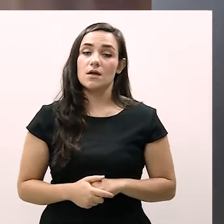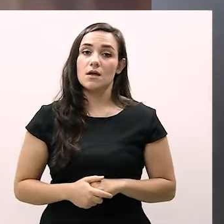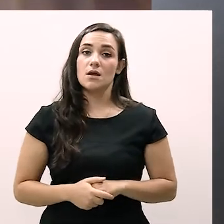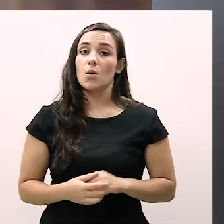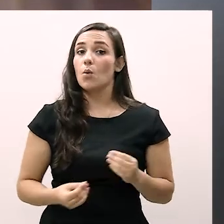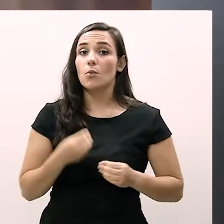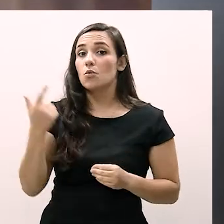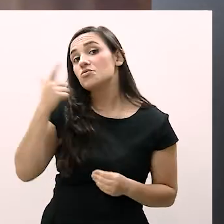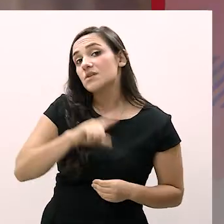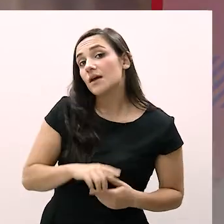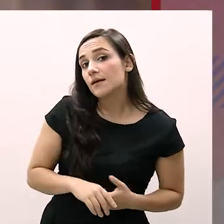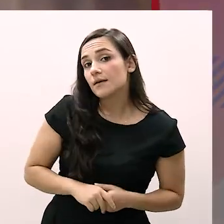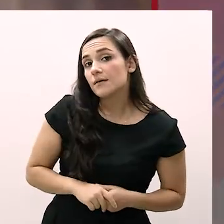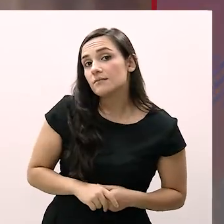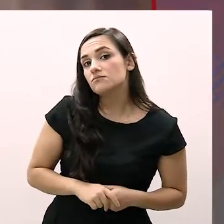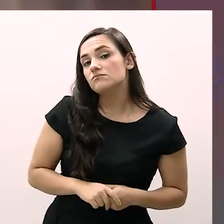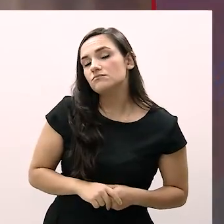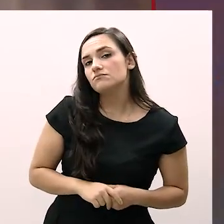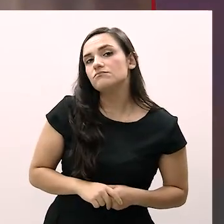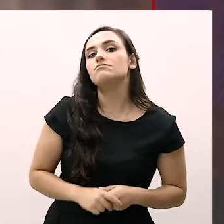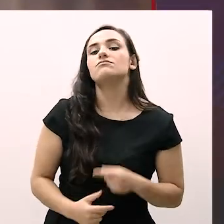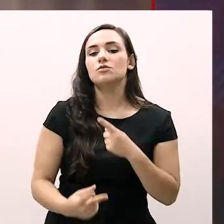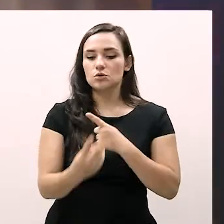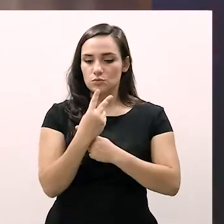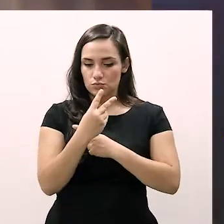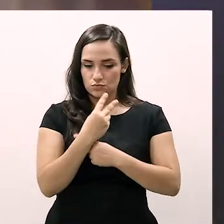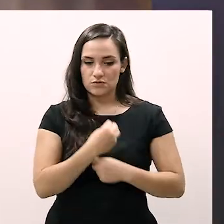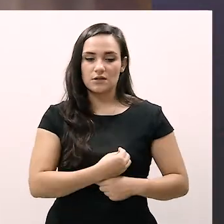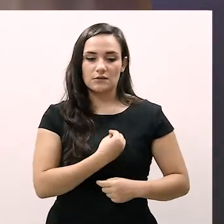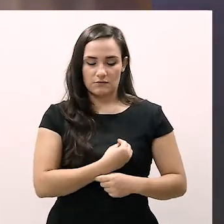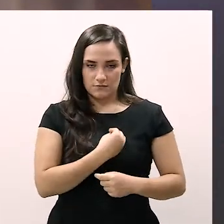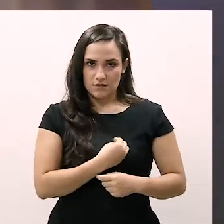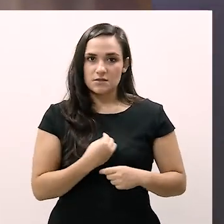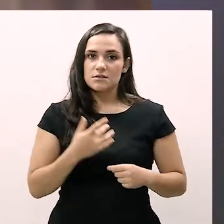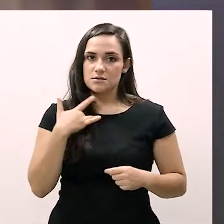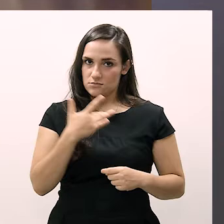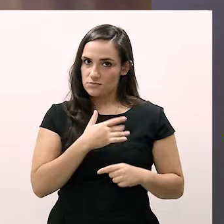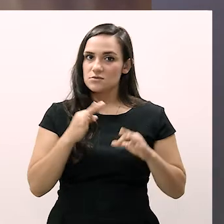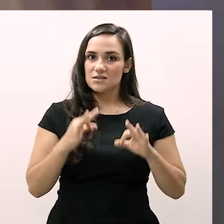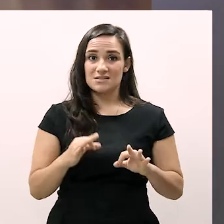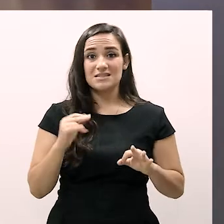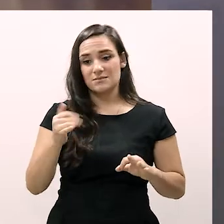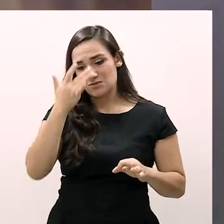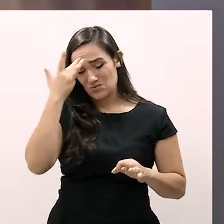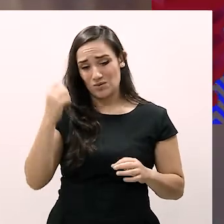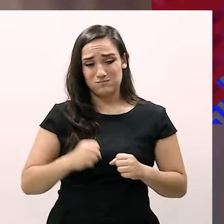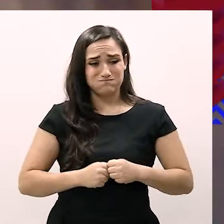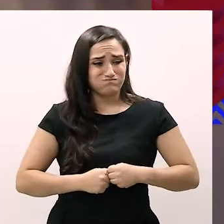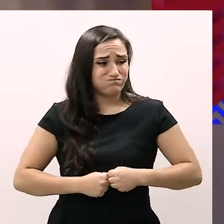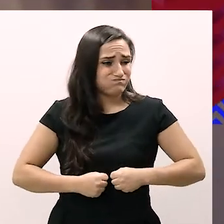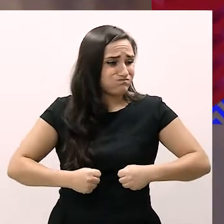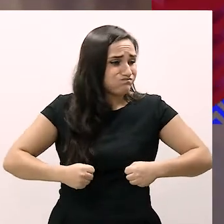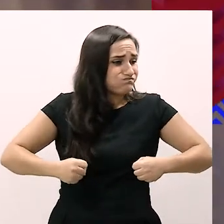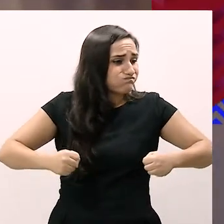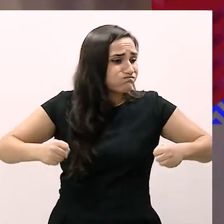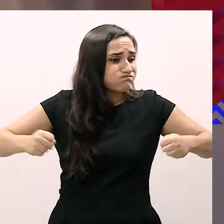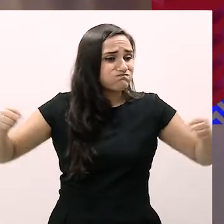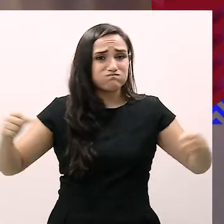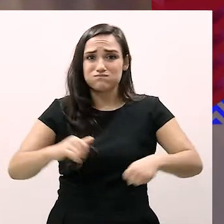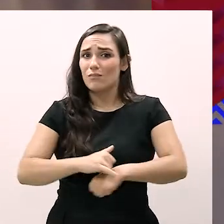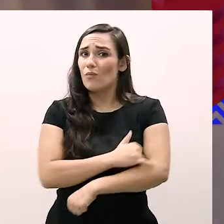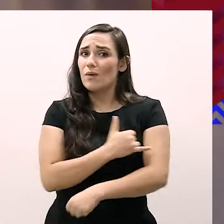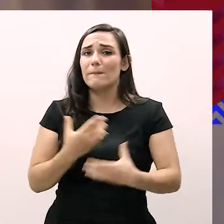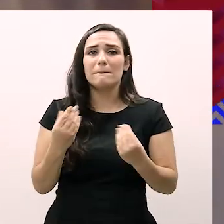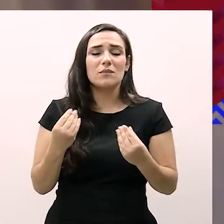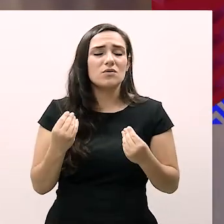vezes eles têm um grande benefício em serem operados, mesmo depois dos 60, 65 anos, como